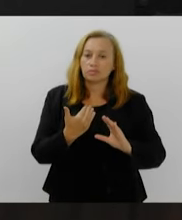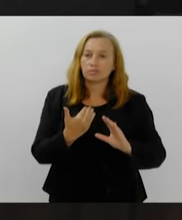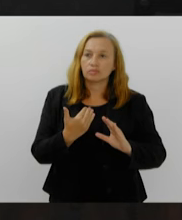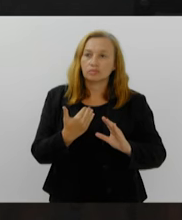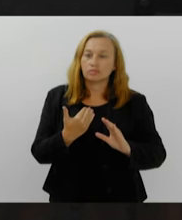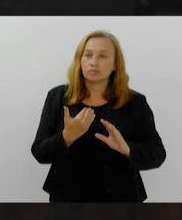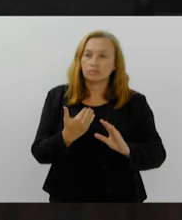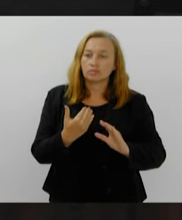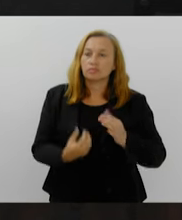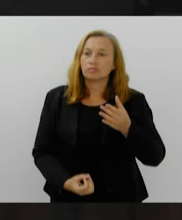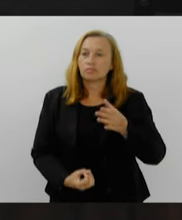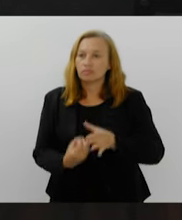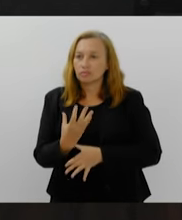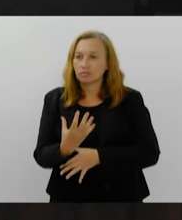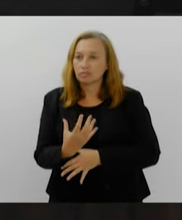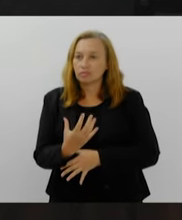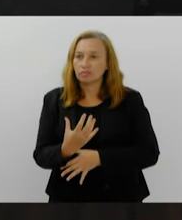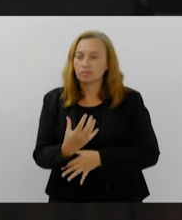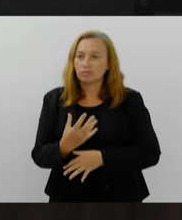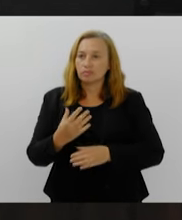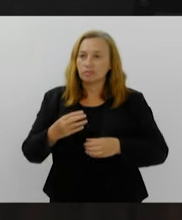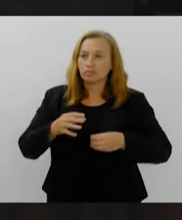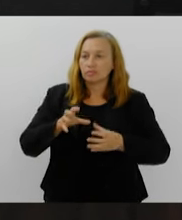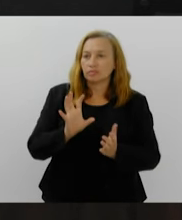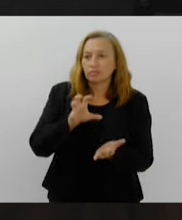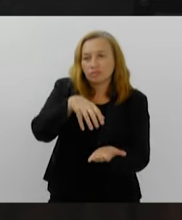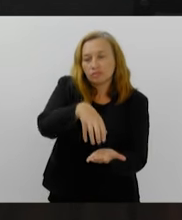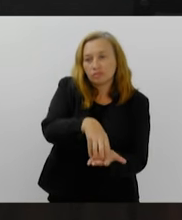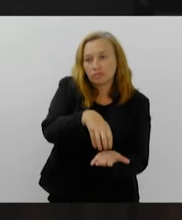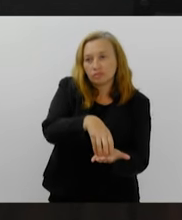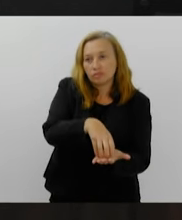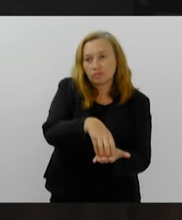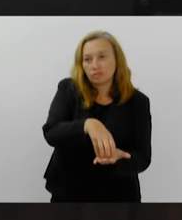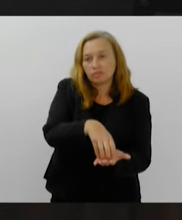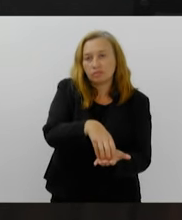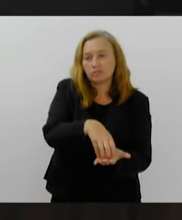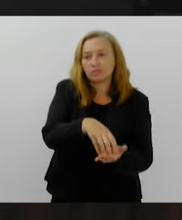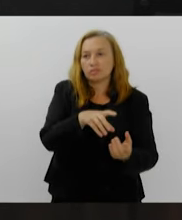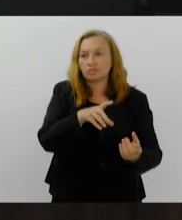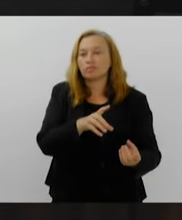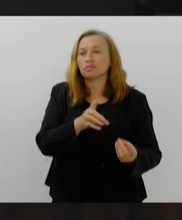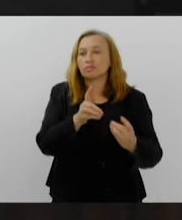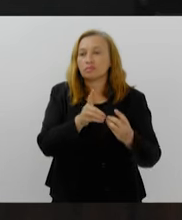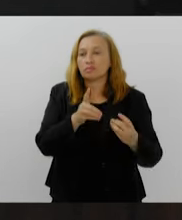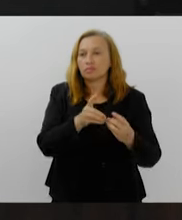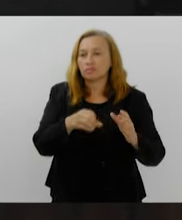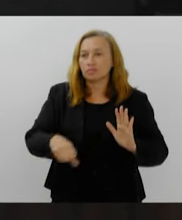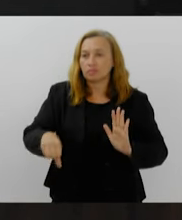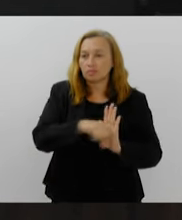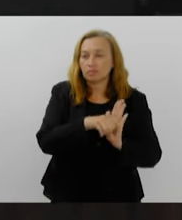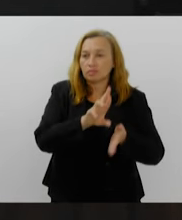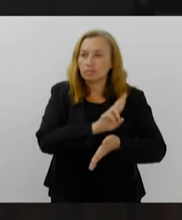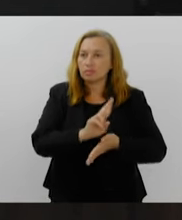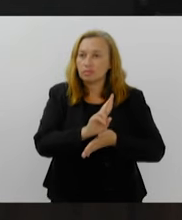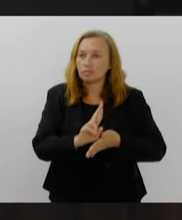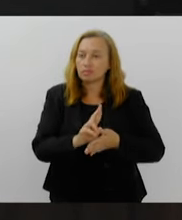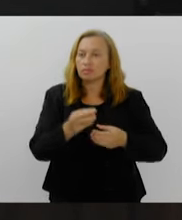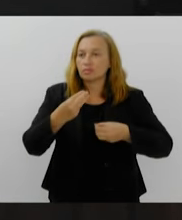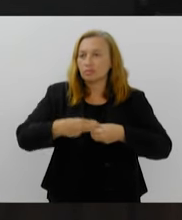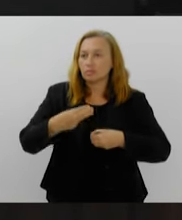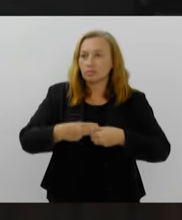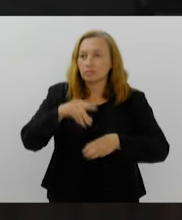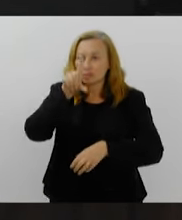sobre a implantação de uma unidade especializada em crimes raciais e delitos de intolerância no município de